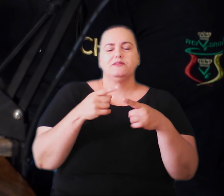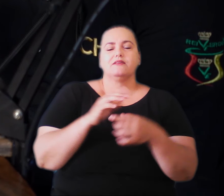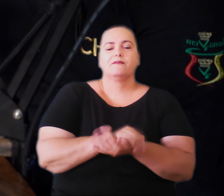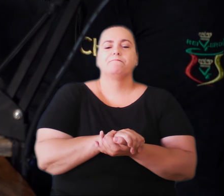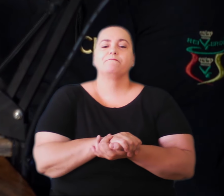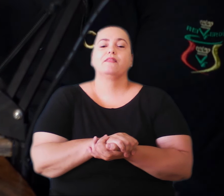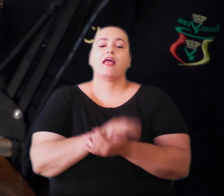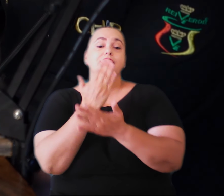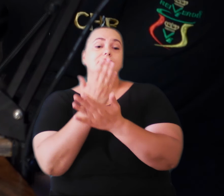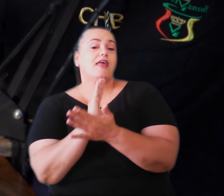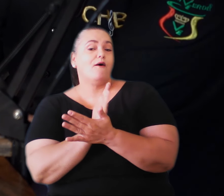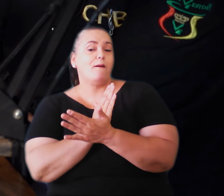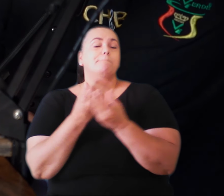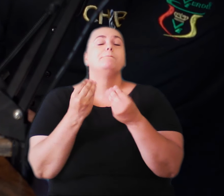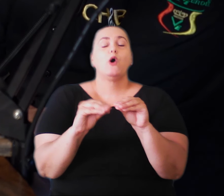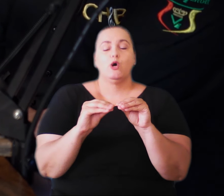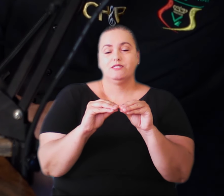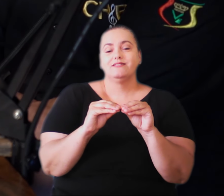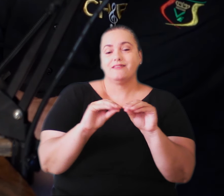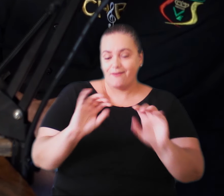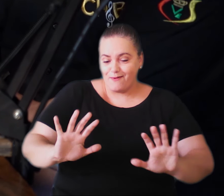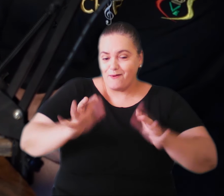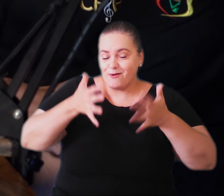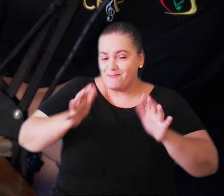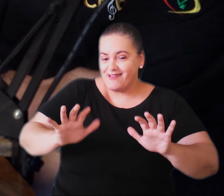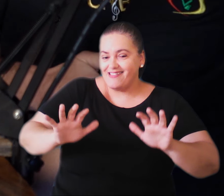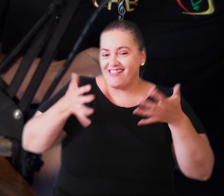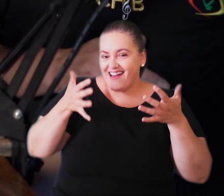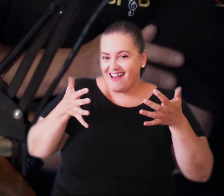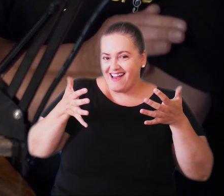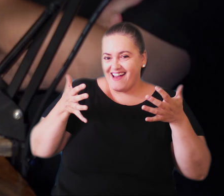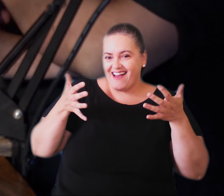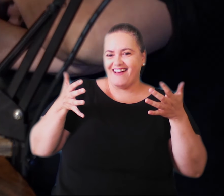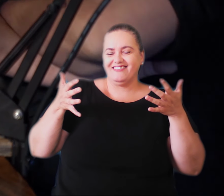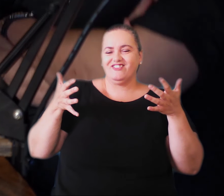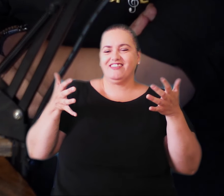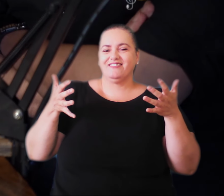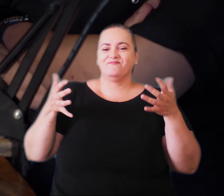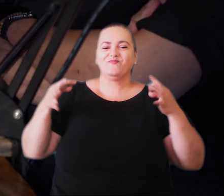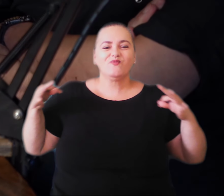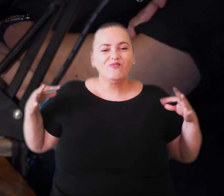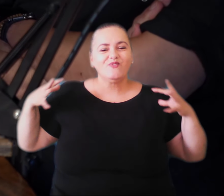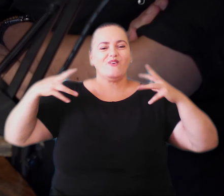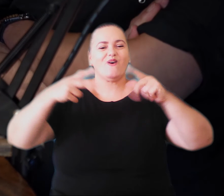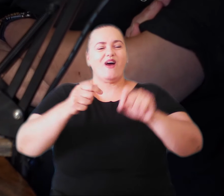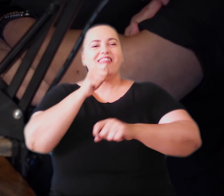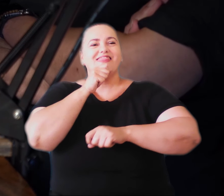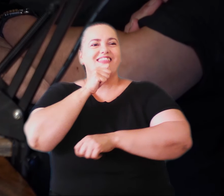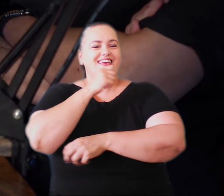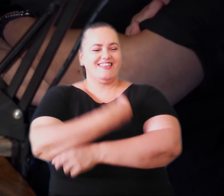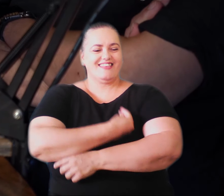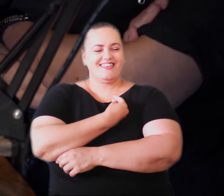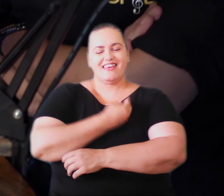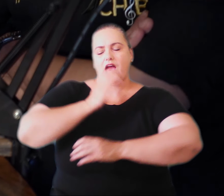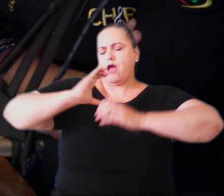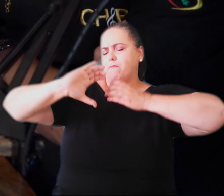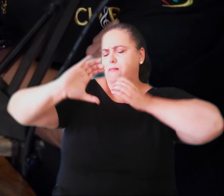rápido. E talvez essa pode ser uma homenagem a essas gargantas que ainda estão aí cantando